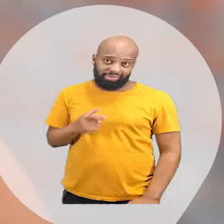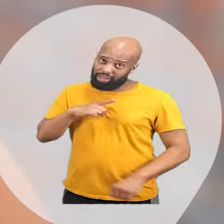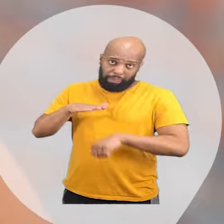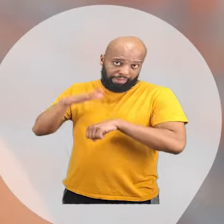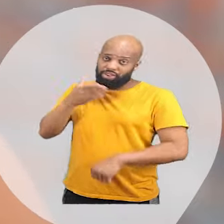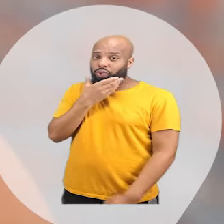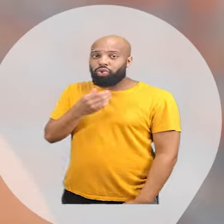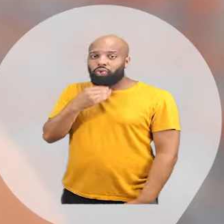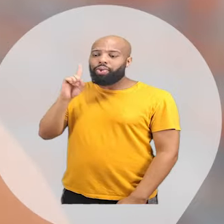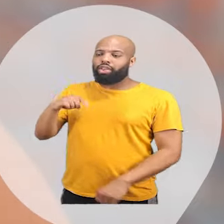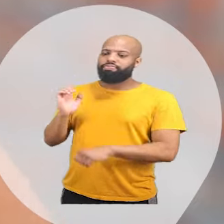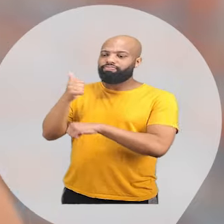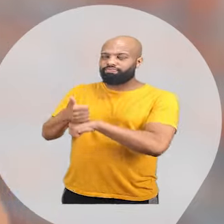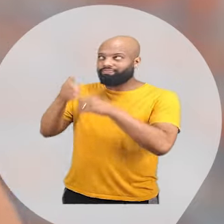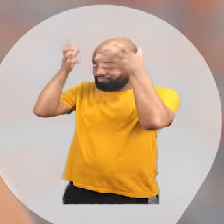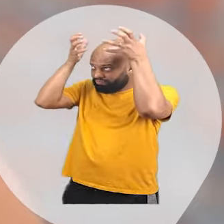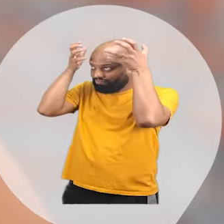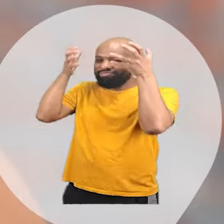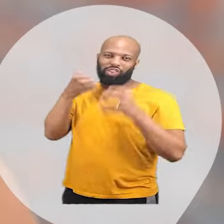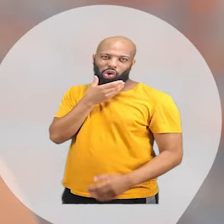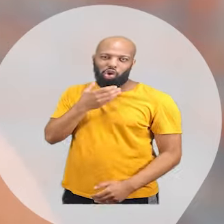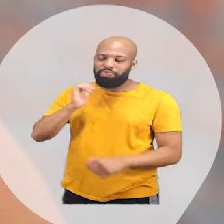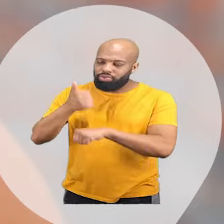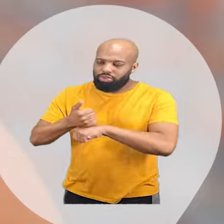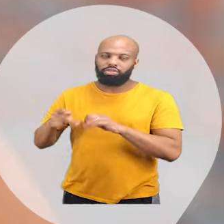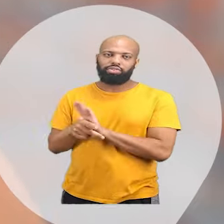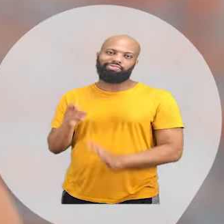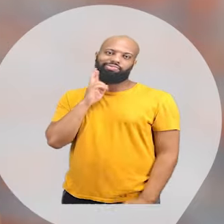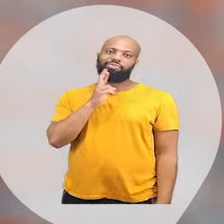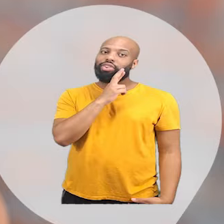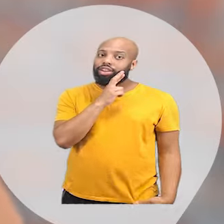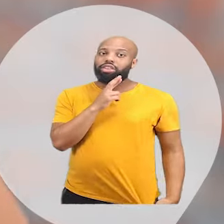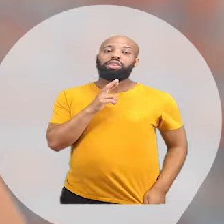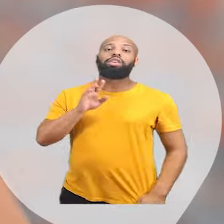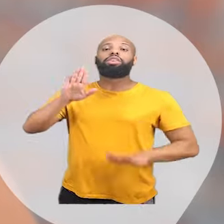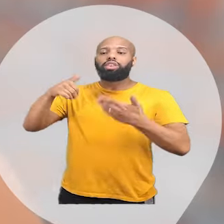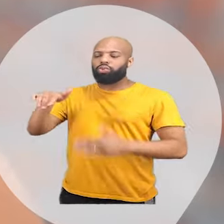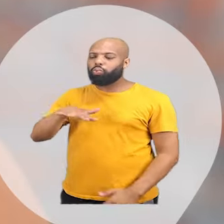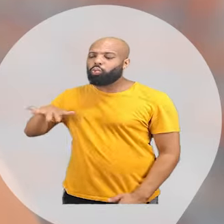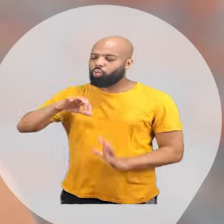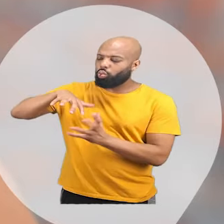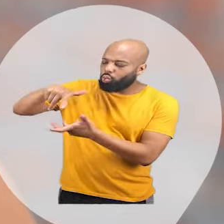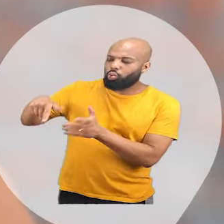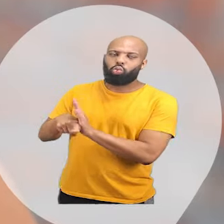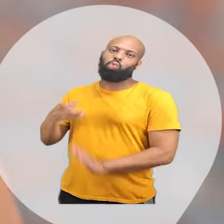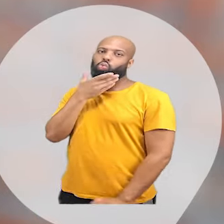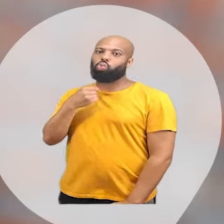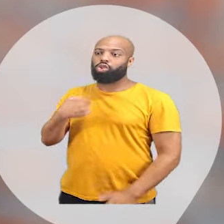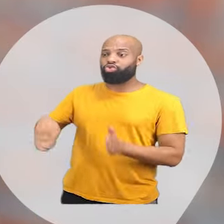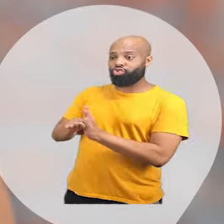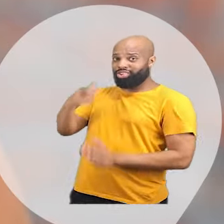então são chefes a maioria deles são donos de restaurantes então assim é um mundo muito masculino